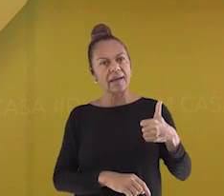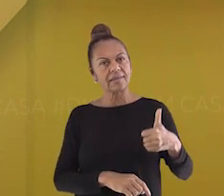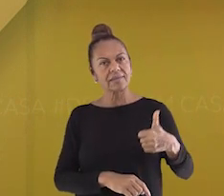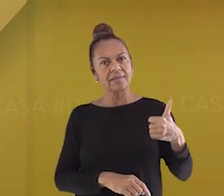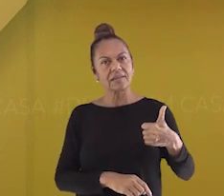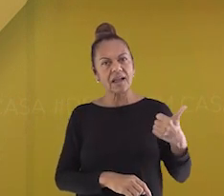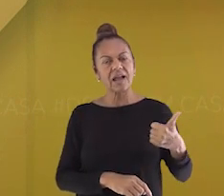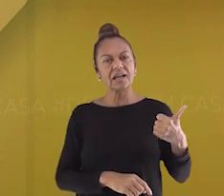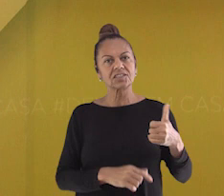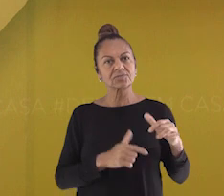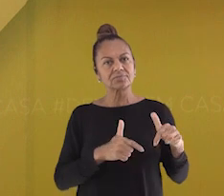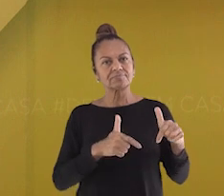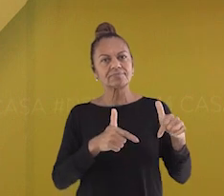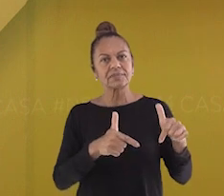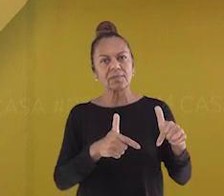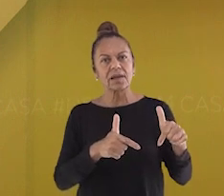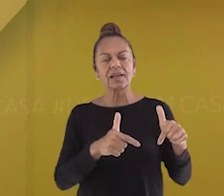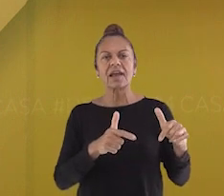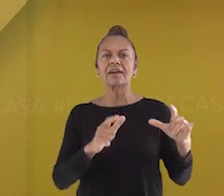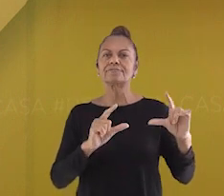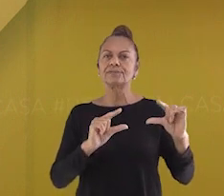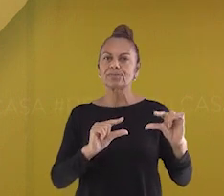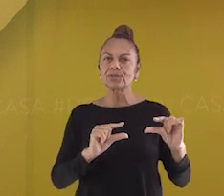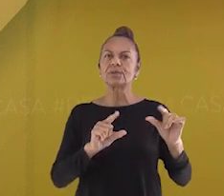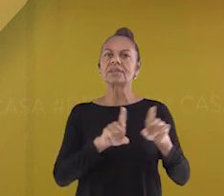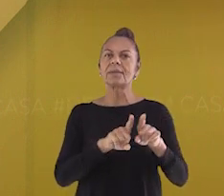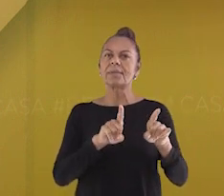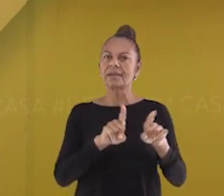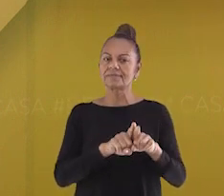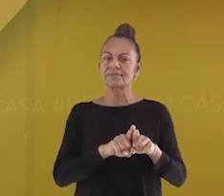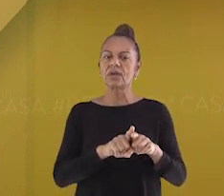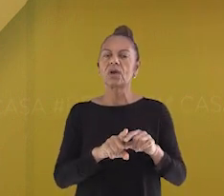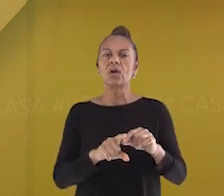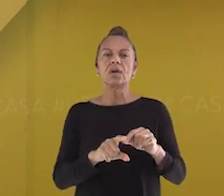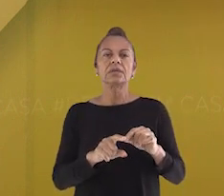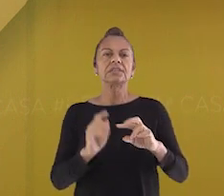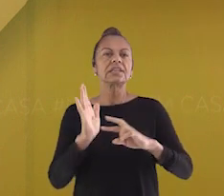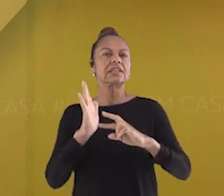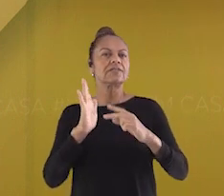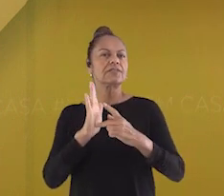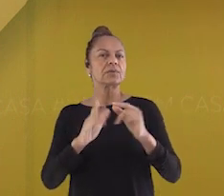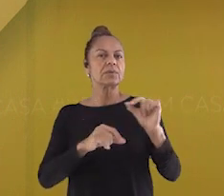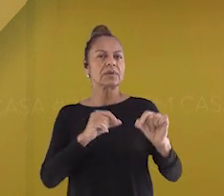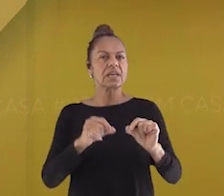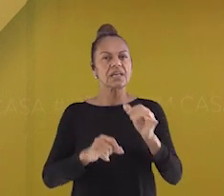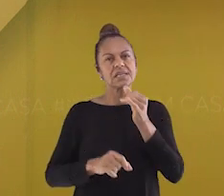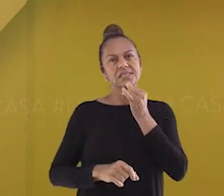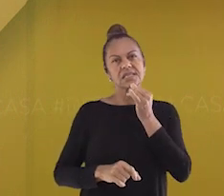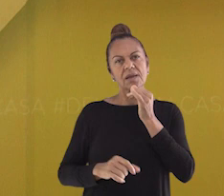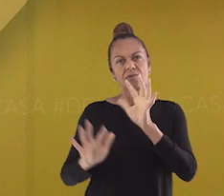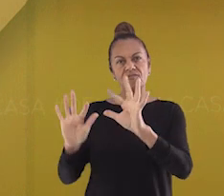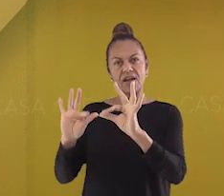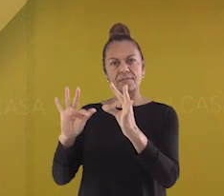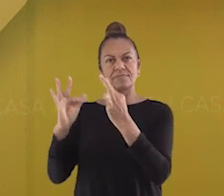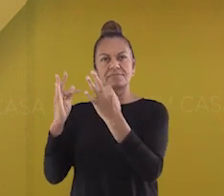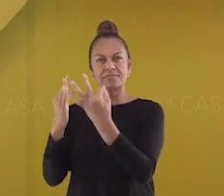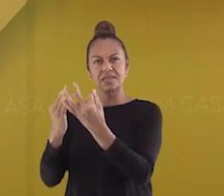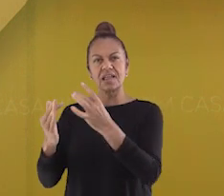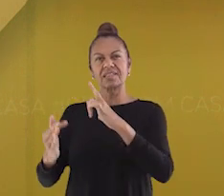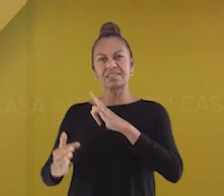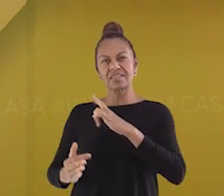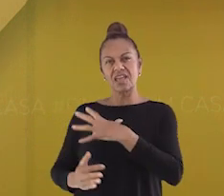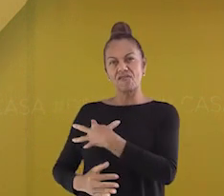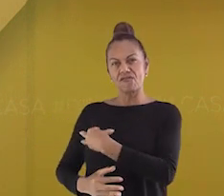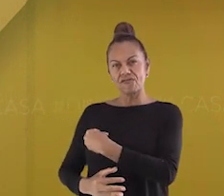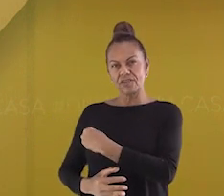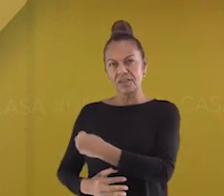a idade para computar o início da população economicamente ativa também diminui. Ou